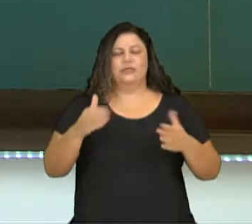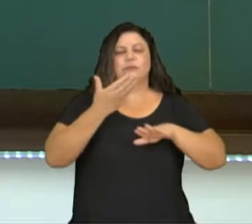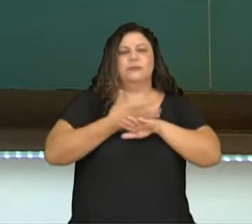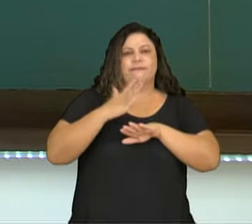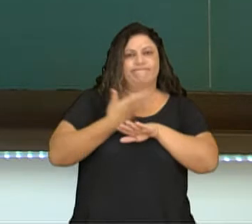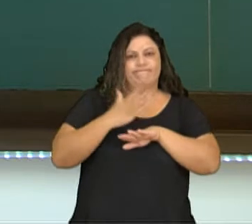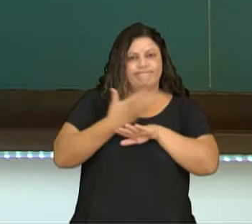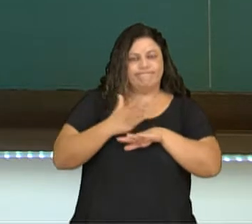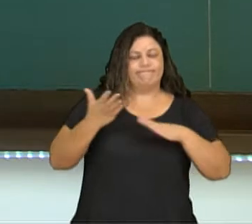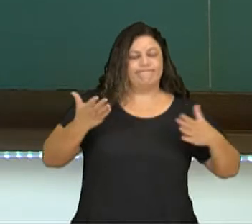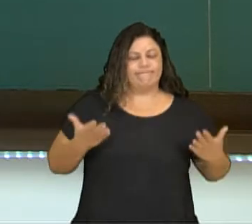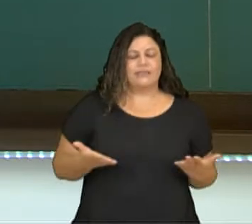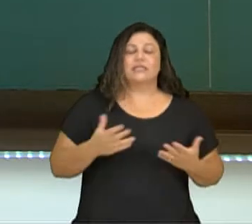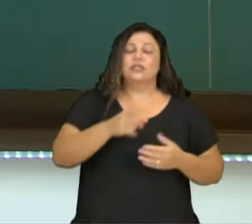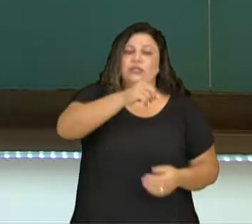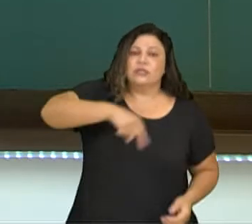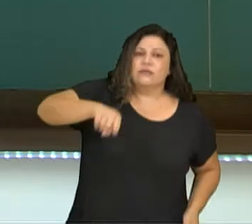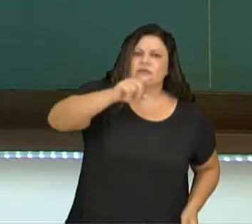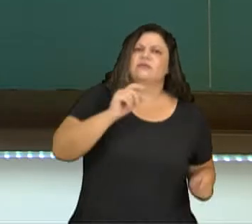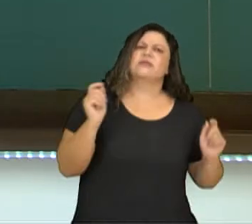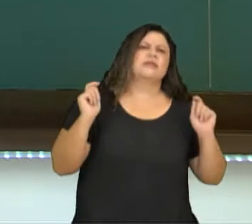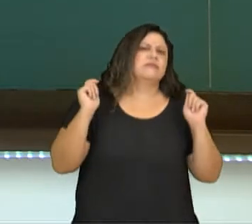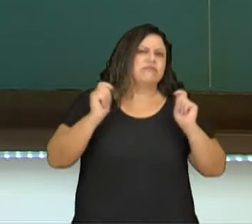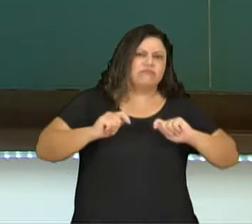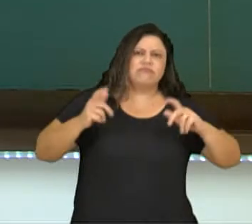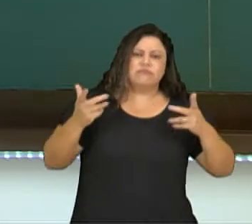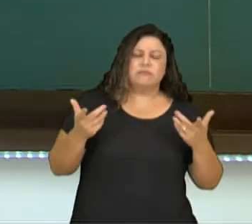prática e que vocês possam